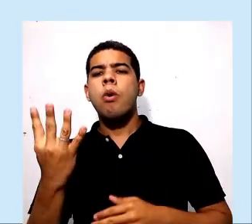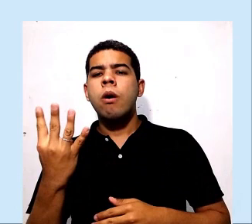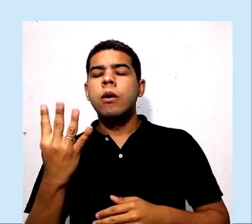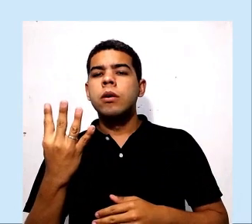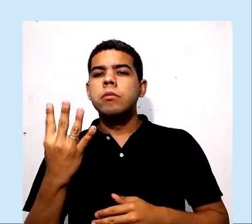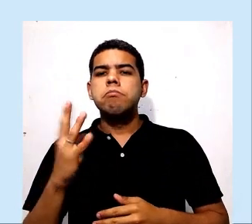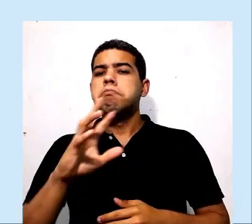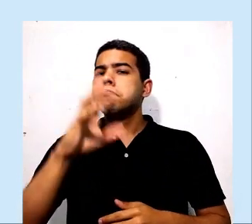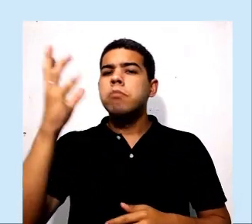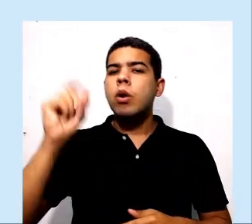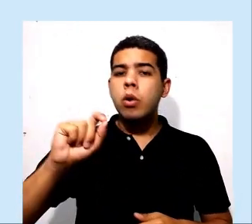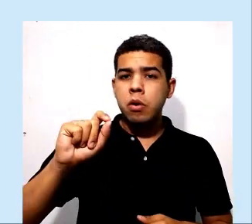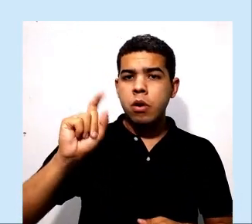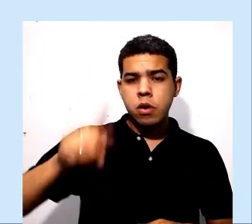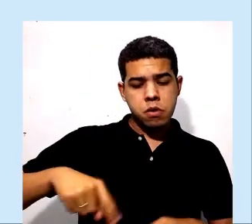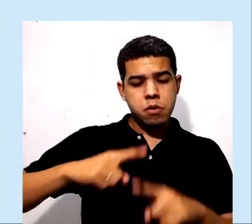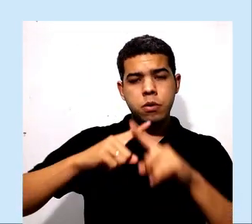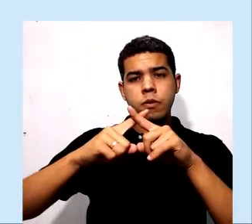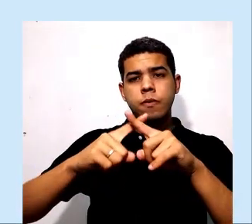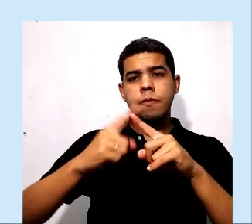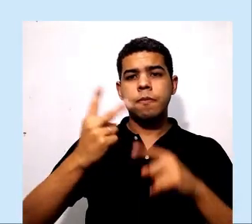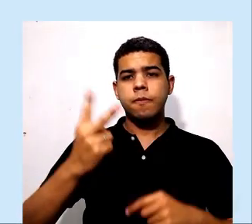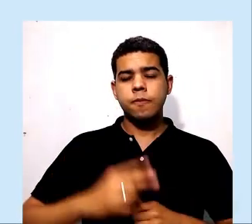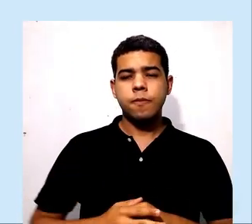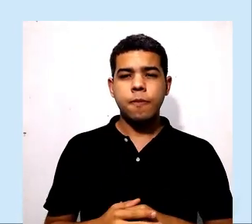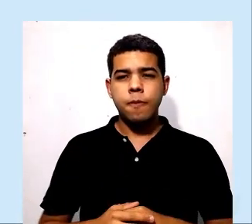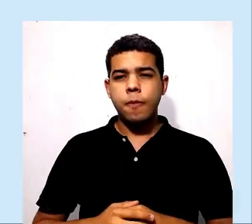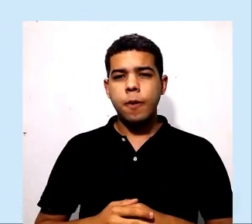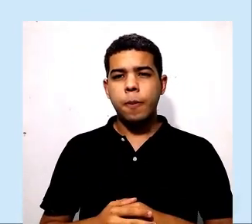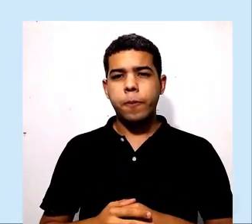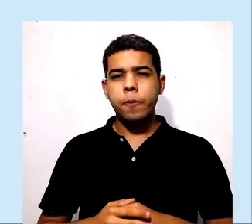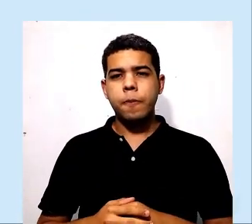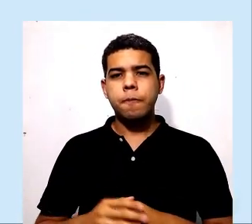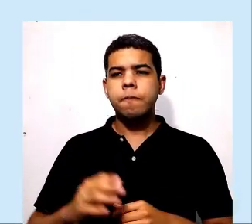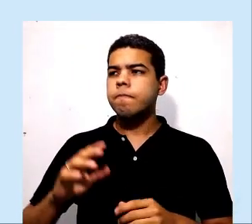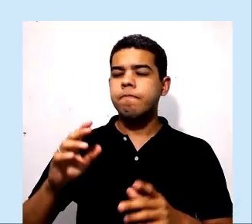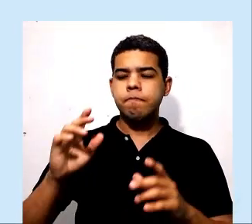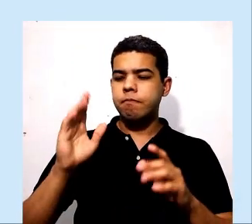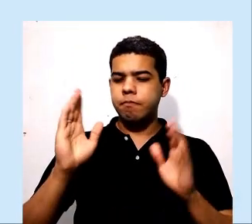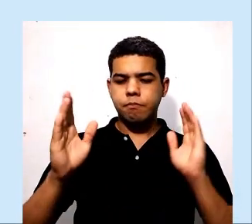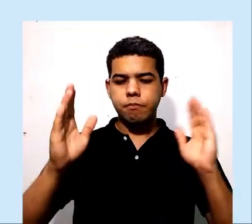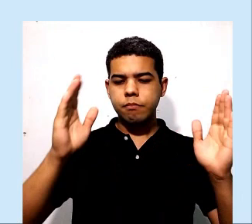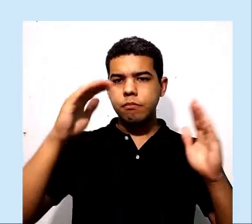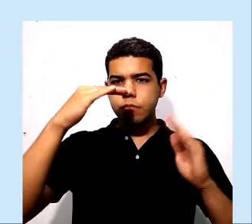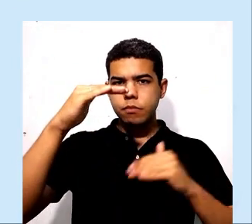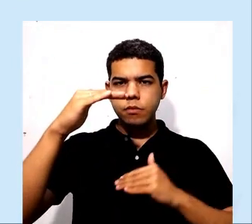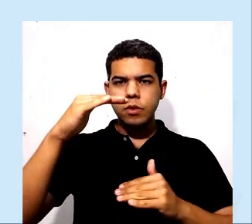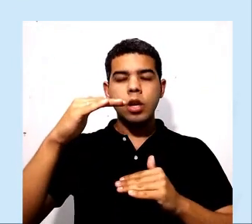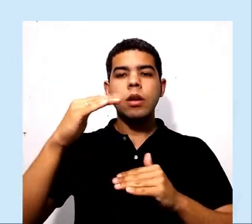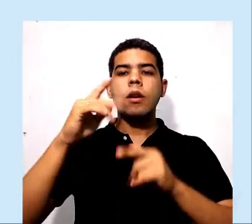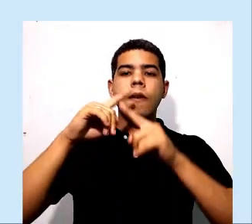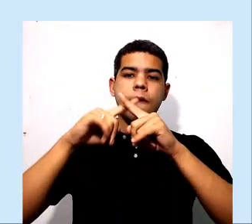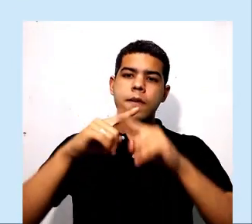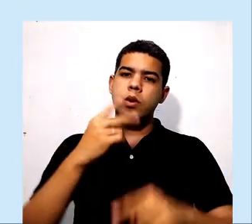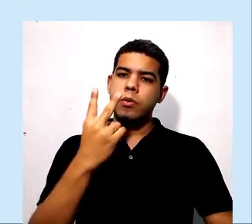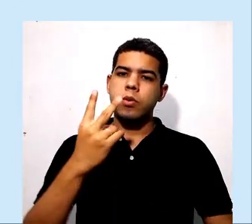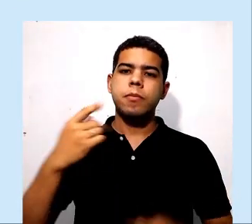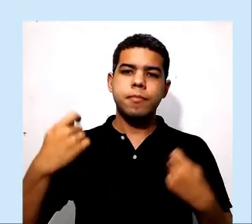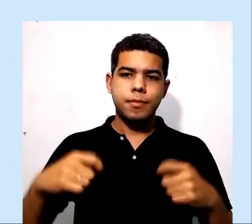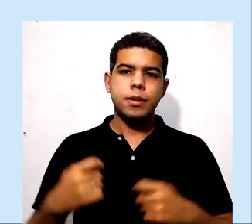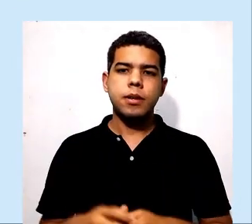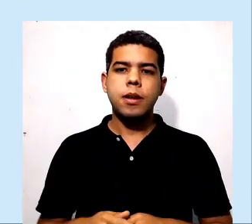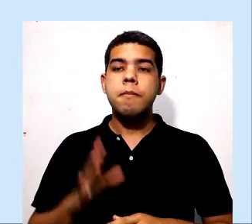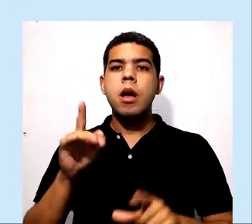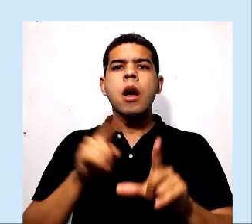4. Aconteceu o quê? Aí você vai dizer, multiplicou por 2. Beleza. Então, todos os lados têm que multiplicar